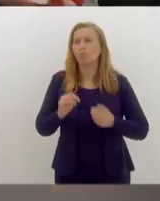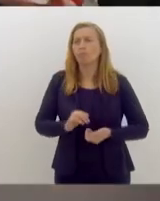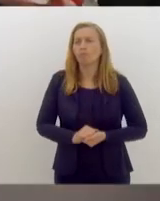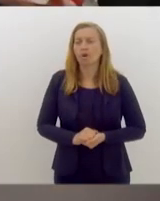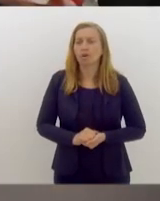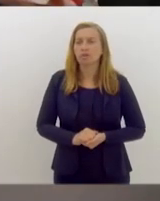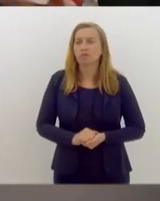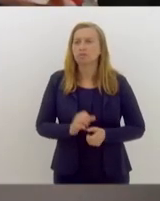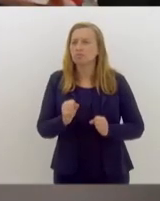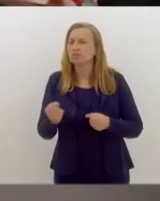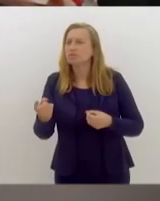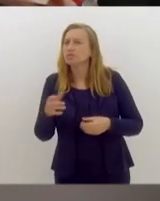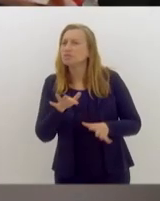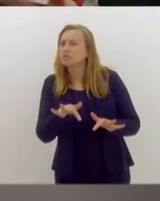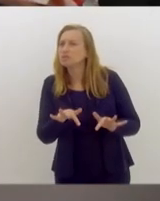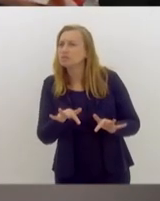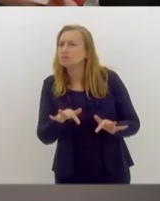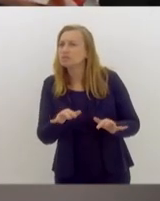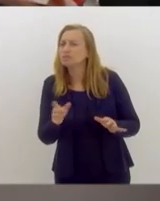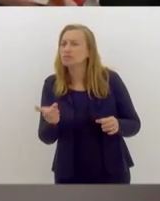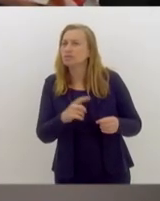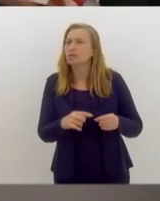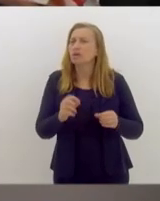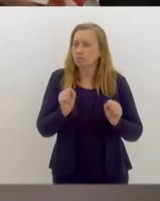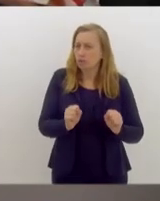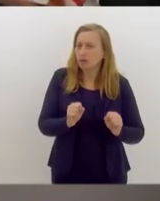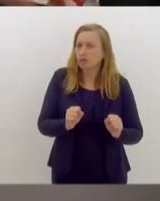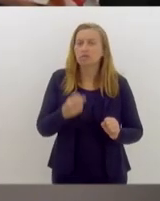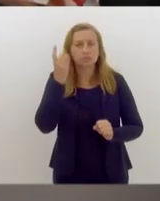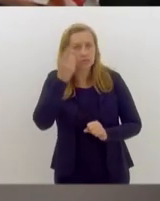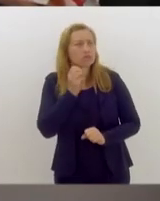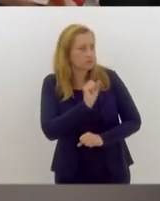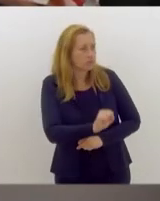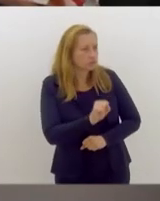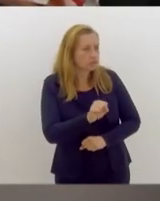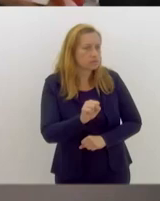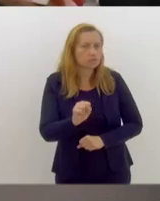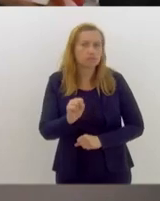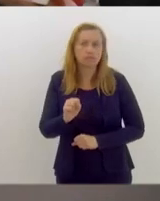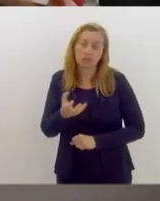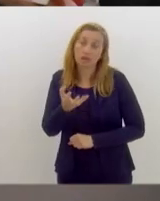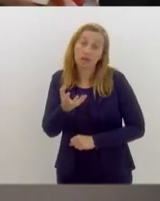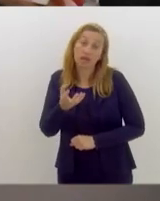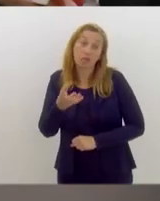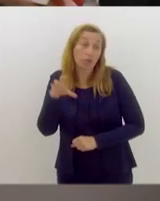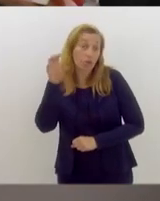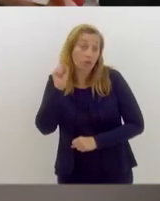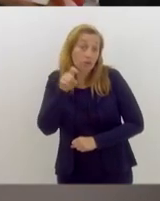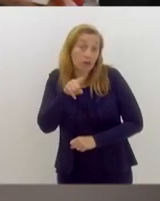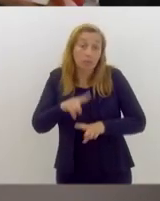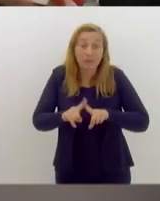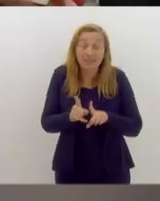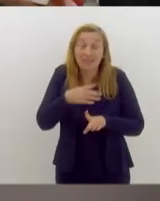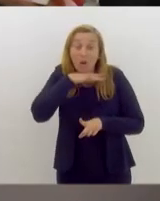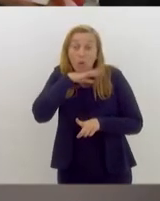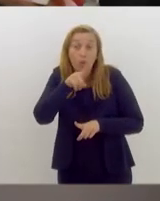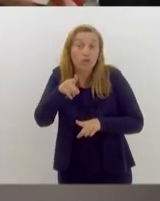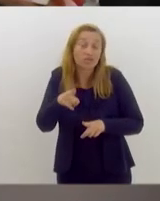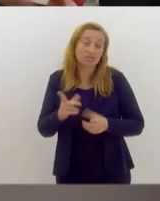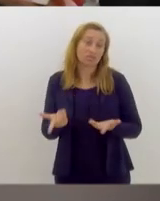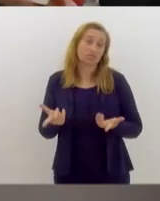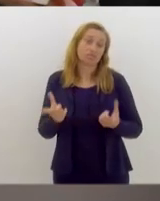Posso concluir, deputado? Pode sim, nós estamos tentando te ouvir, mas está falhando. Fecha a